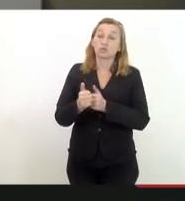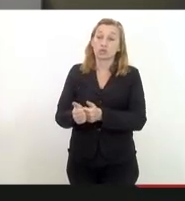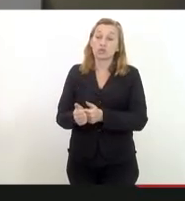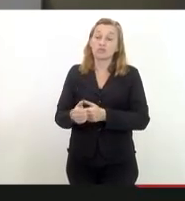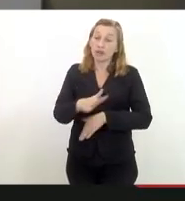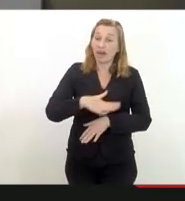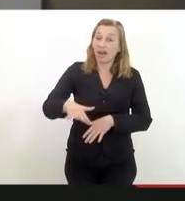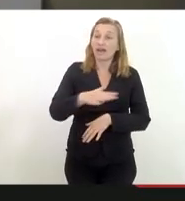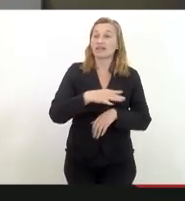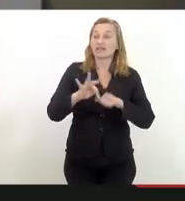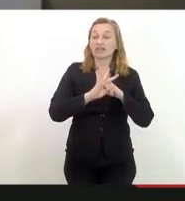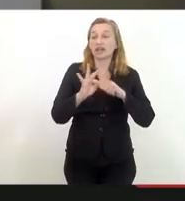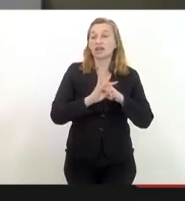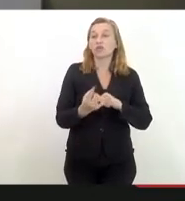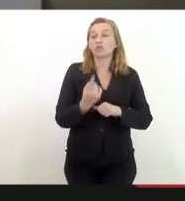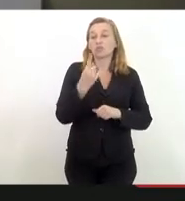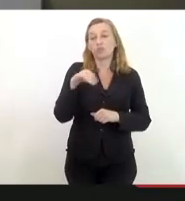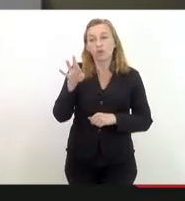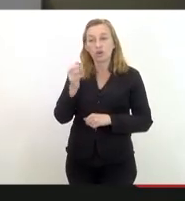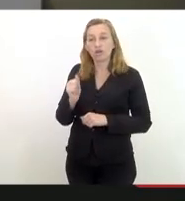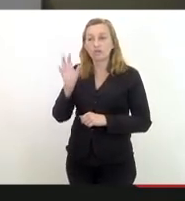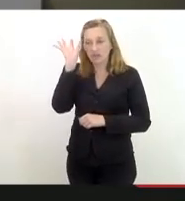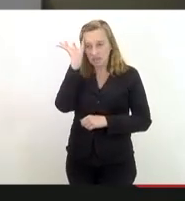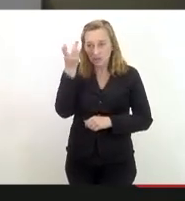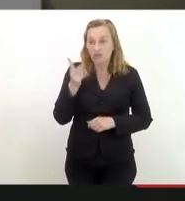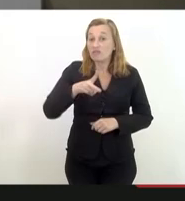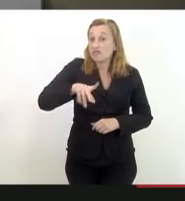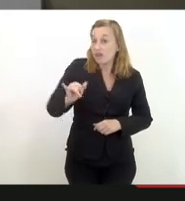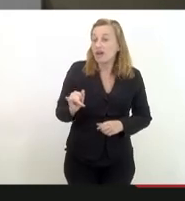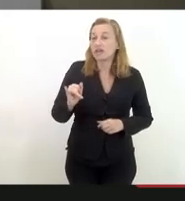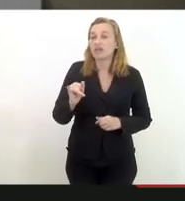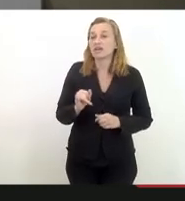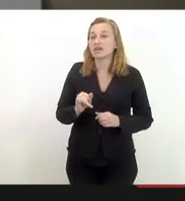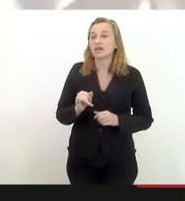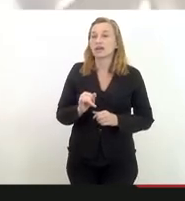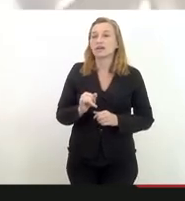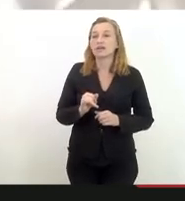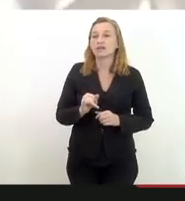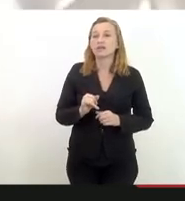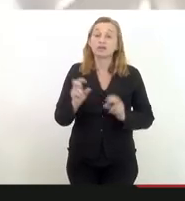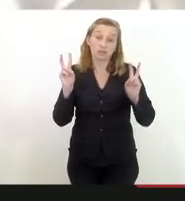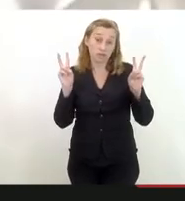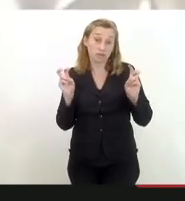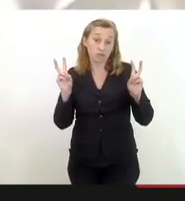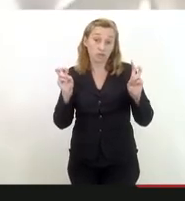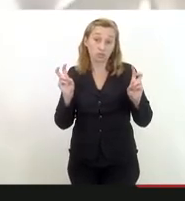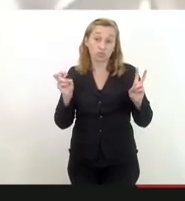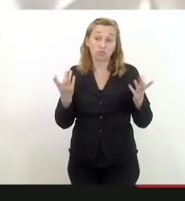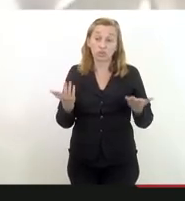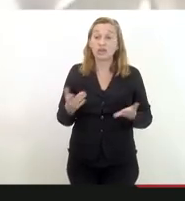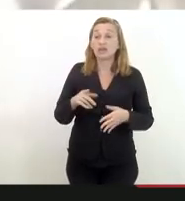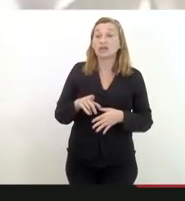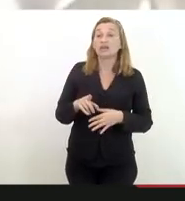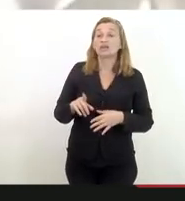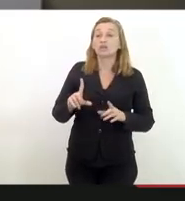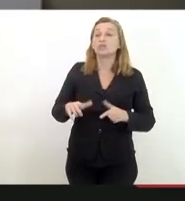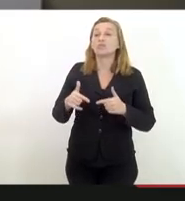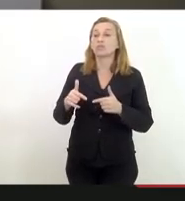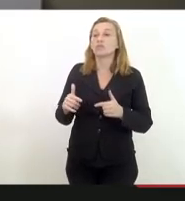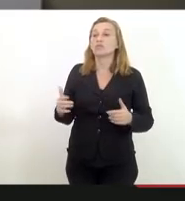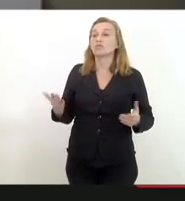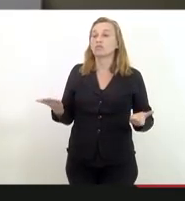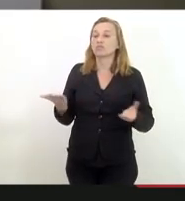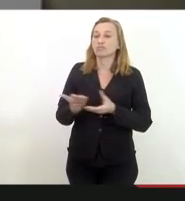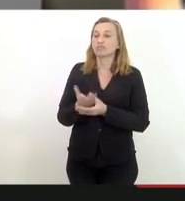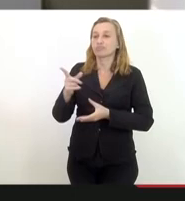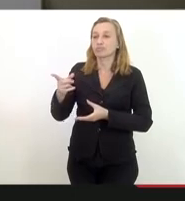um programa, né, que vai resolver, vai dar solução a esse caso, e lá na ação civil pública o Estado